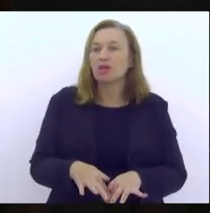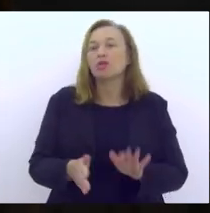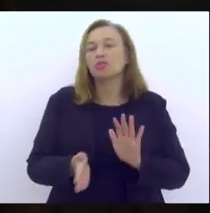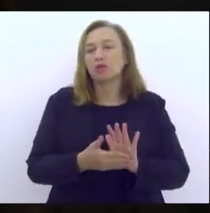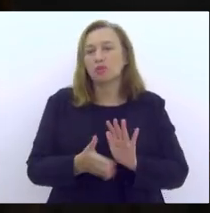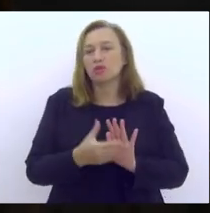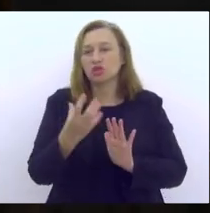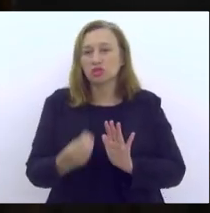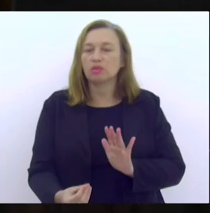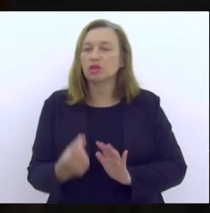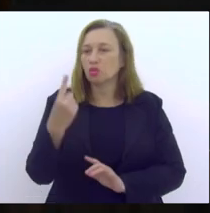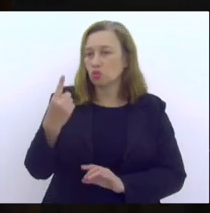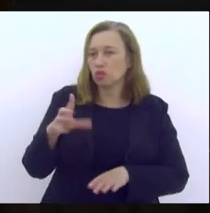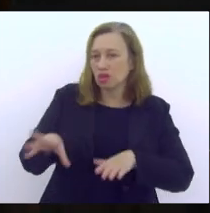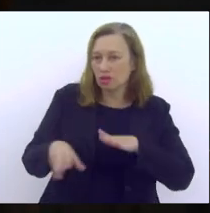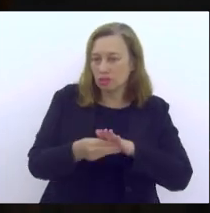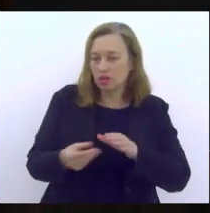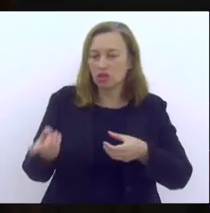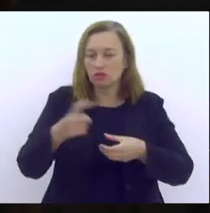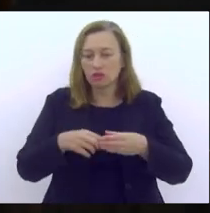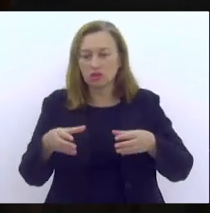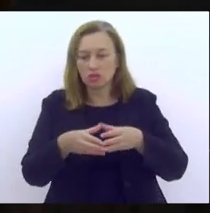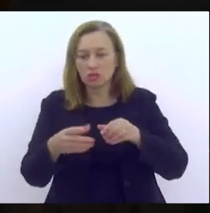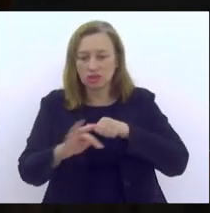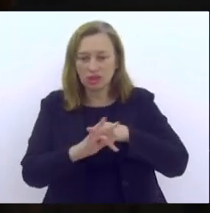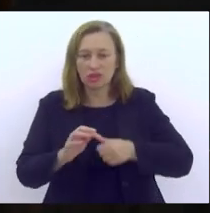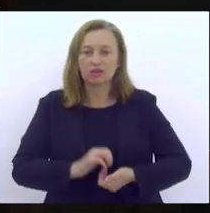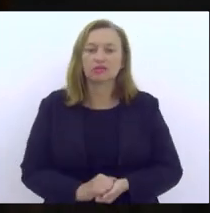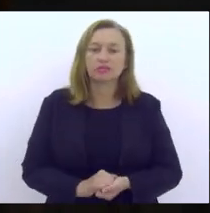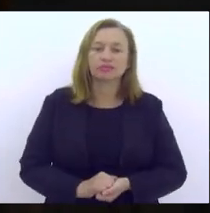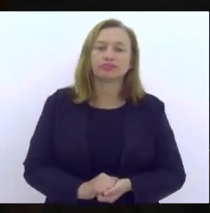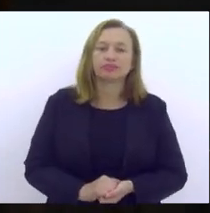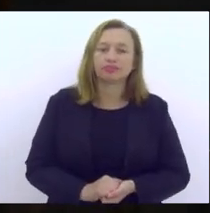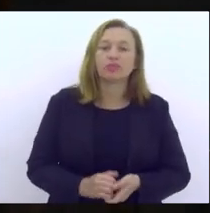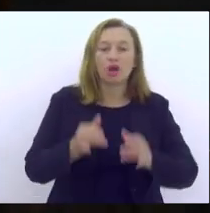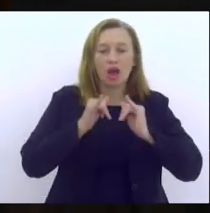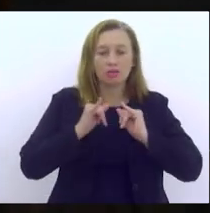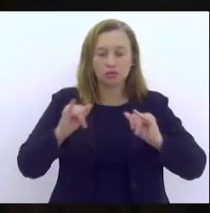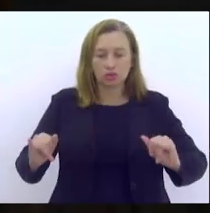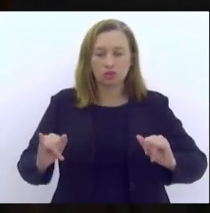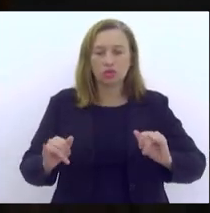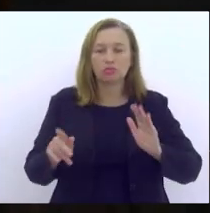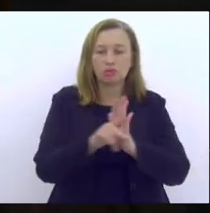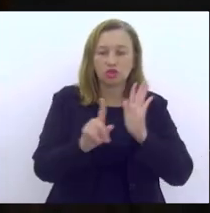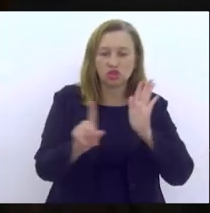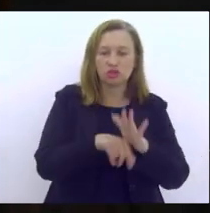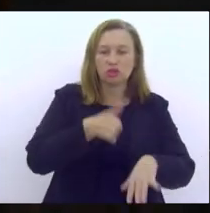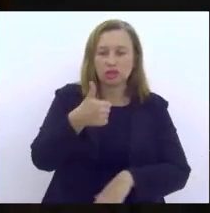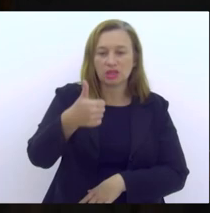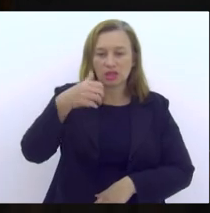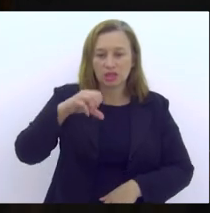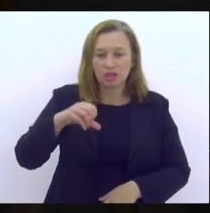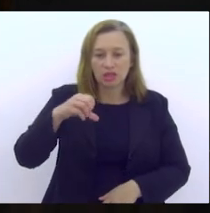presente proposta recebeu uma emenda e retorna às comissões técnicas. Anuncio o projeto de lei